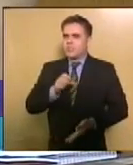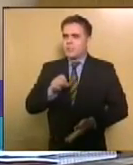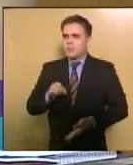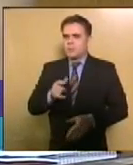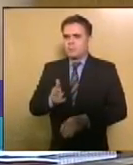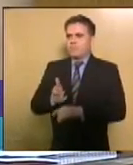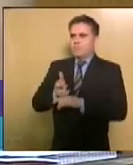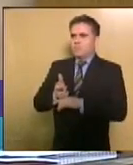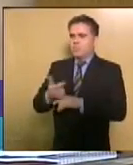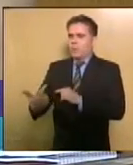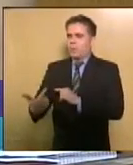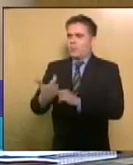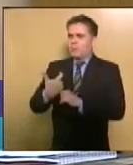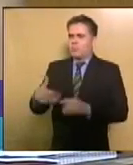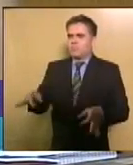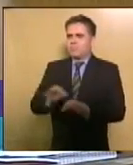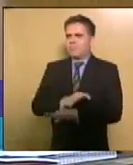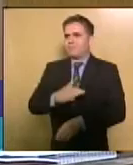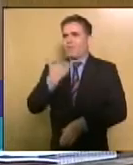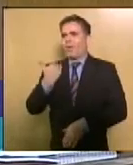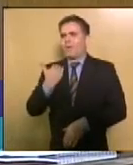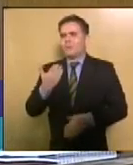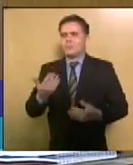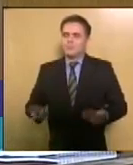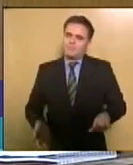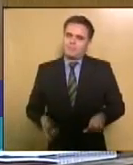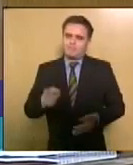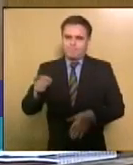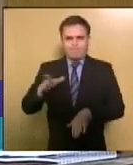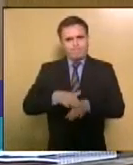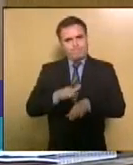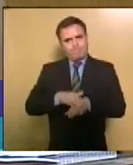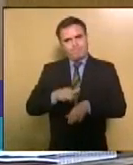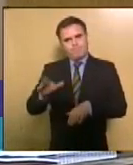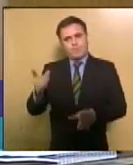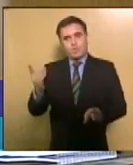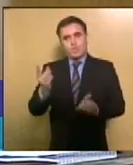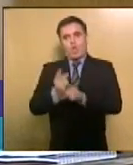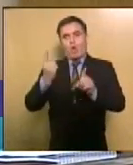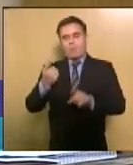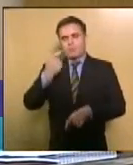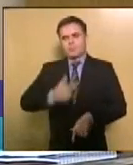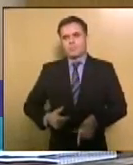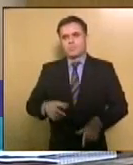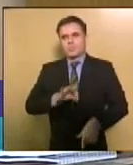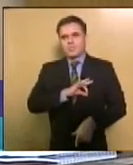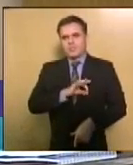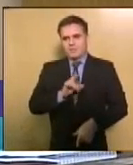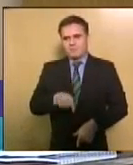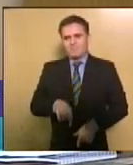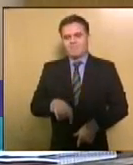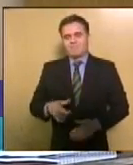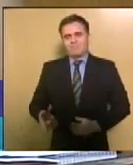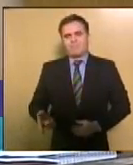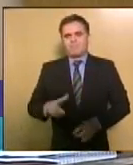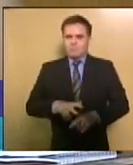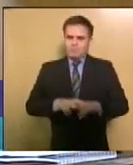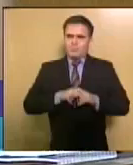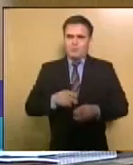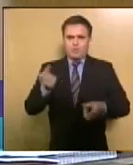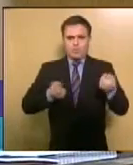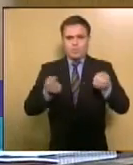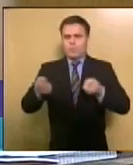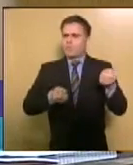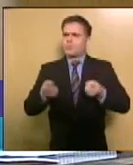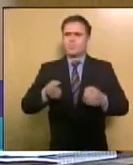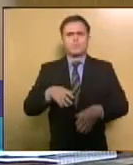eles acabam sendo mortos pelo agressor caso descubram que ele é um policial Então seja ele dirigindo o carro